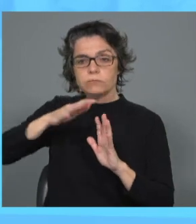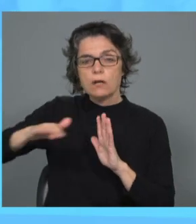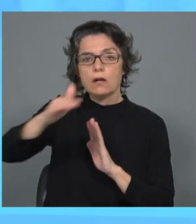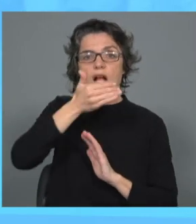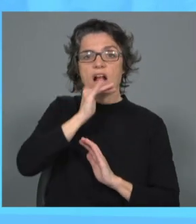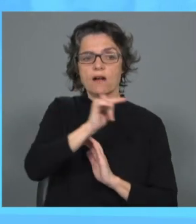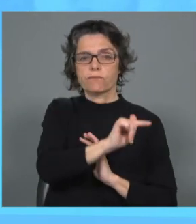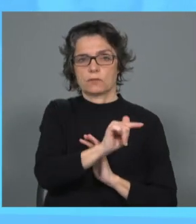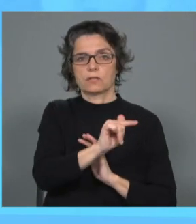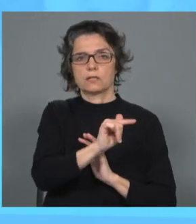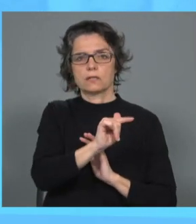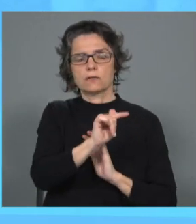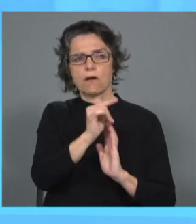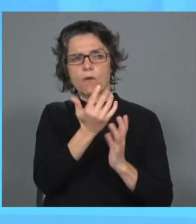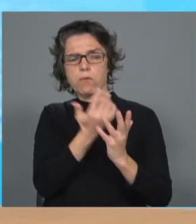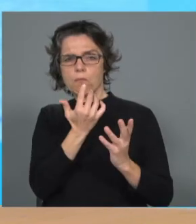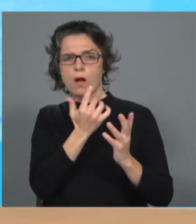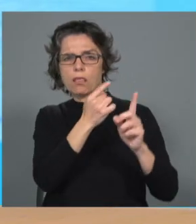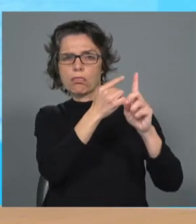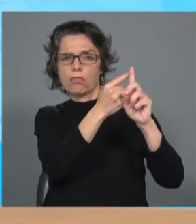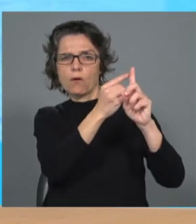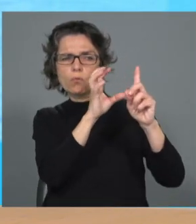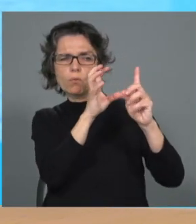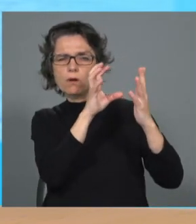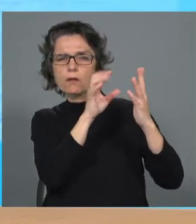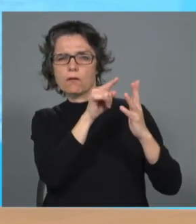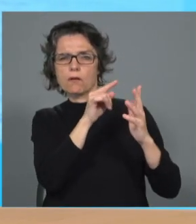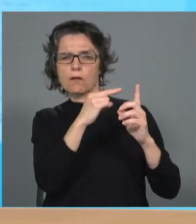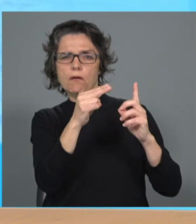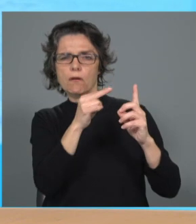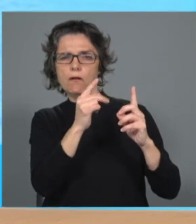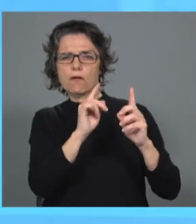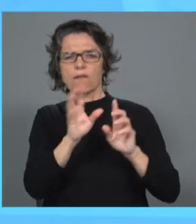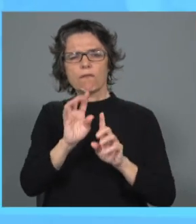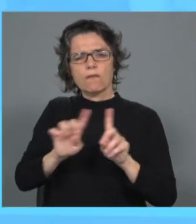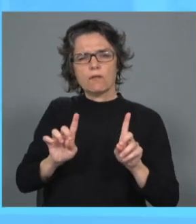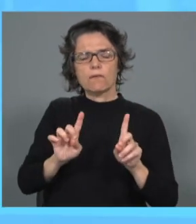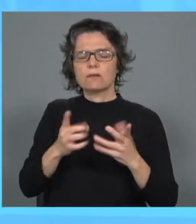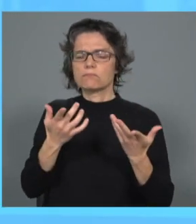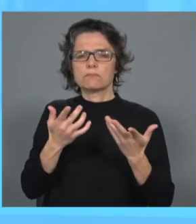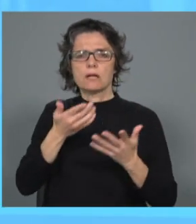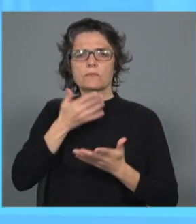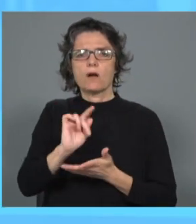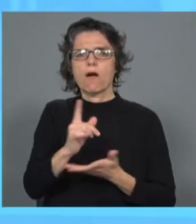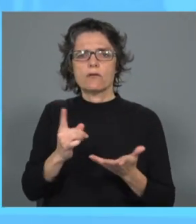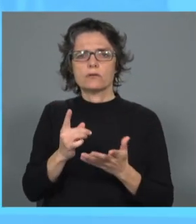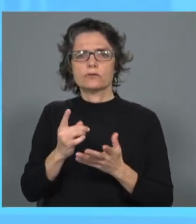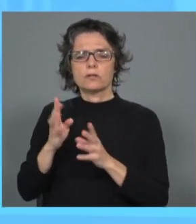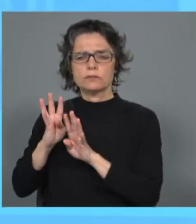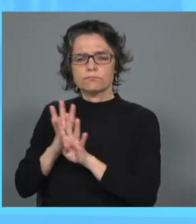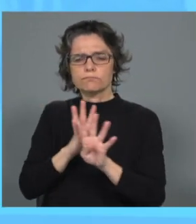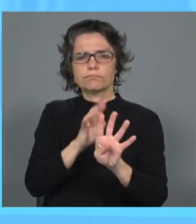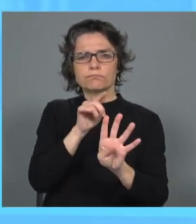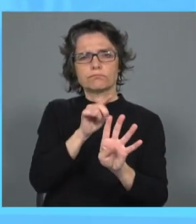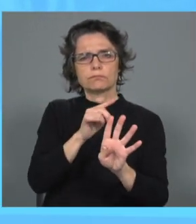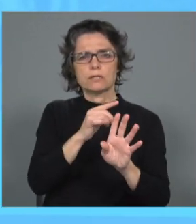para este olhar a cruz de uma forma diferente. Que experiência foi essa da peregrinação dos símbolos, nomeadamente o impacto